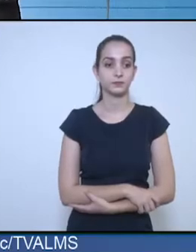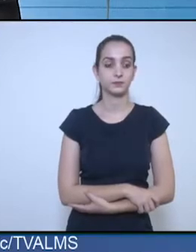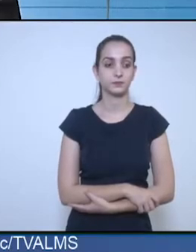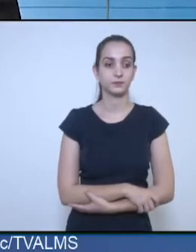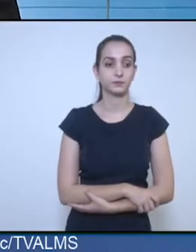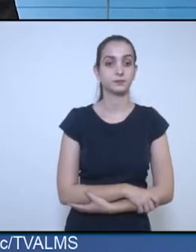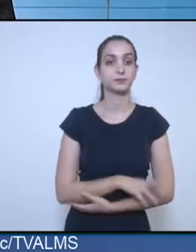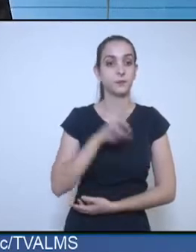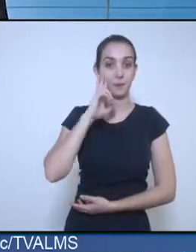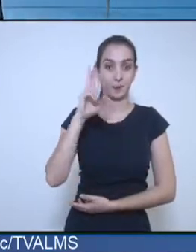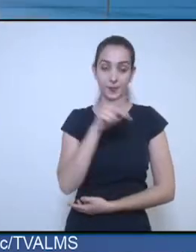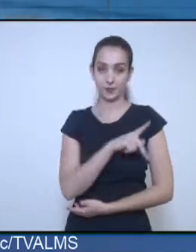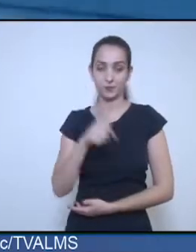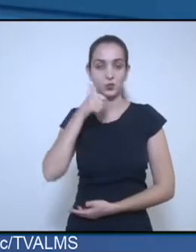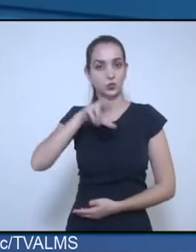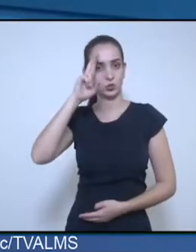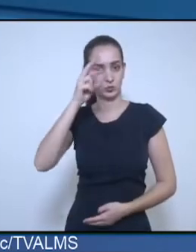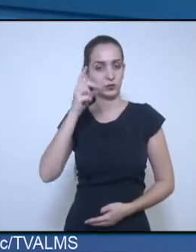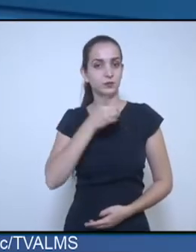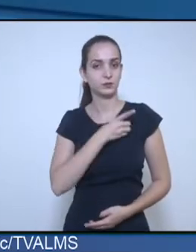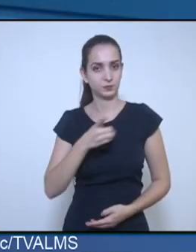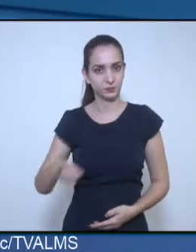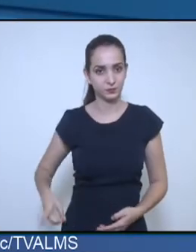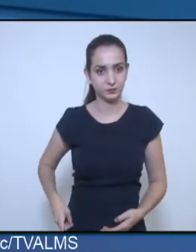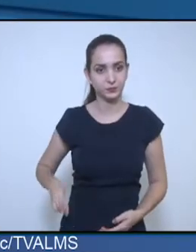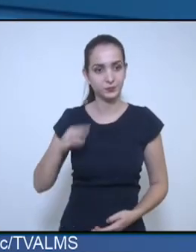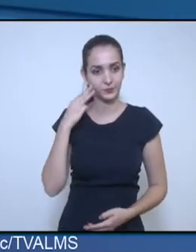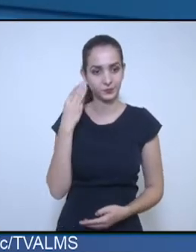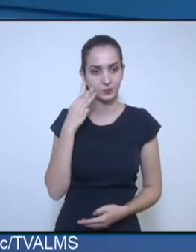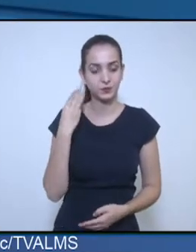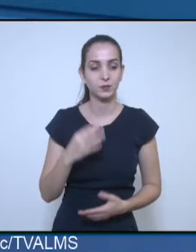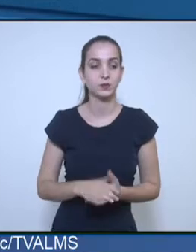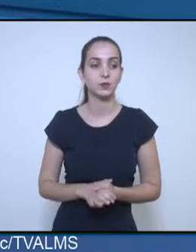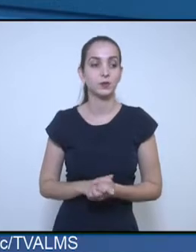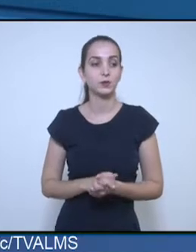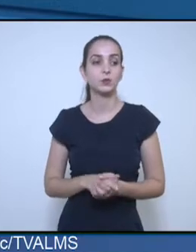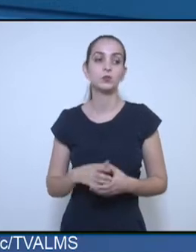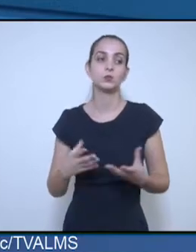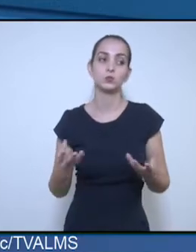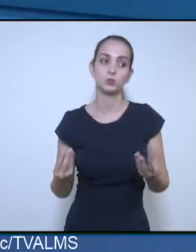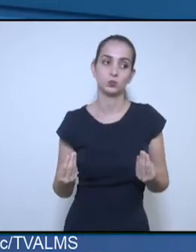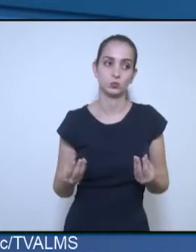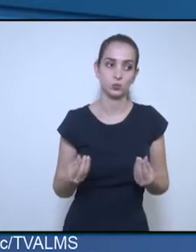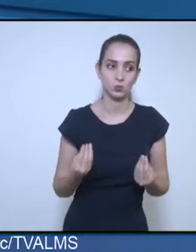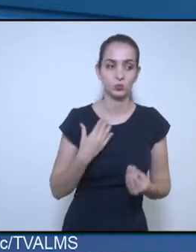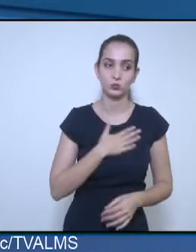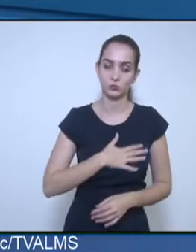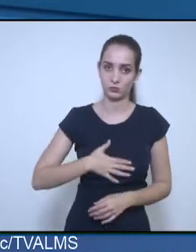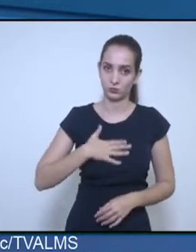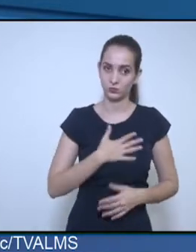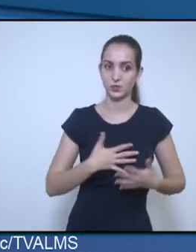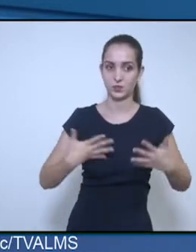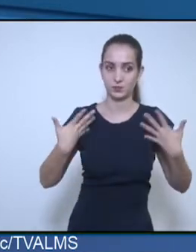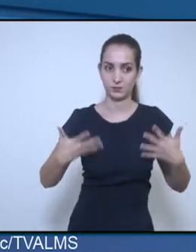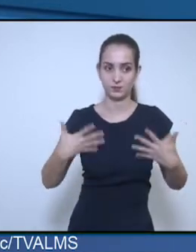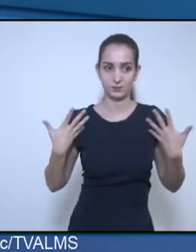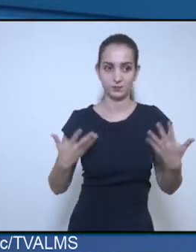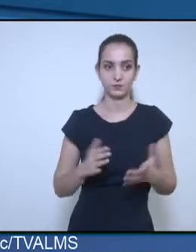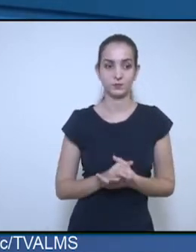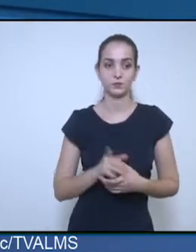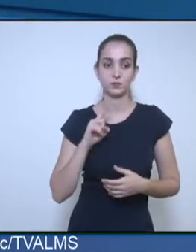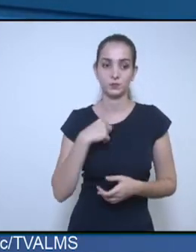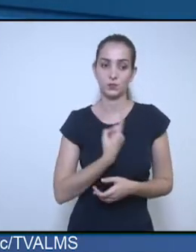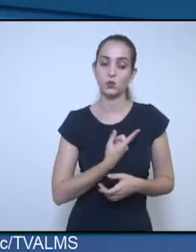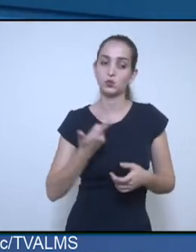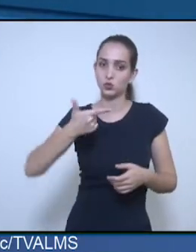Senhor presidente, senhora deputada, senhores deputados, com muito prazer e alegria,